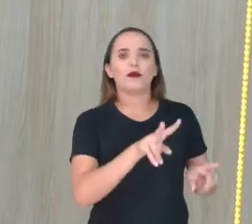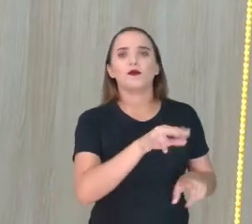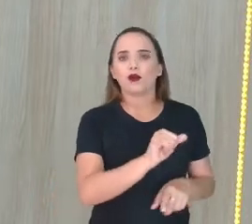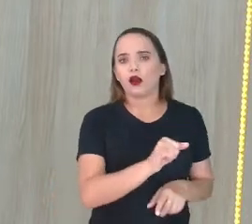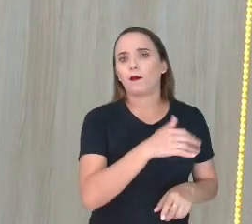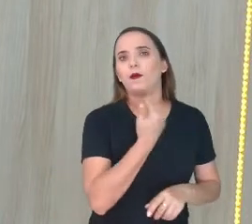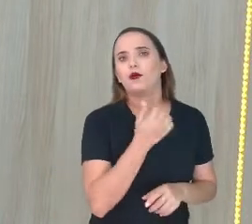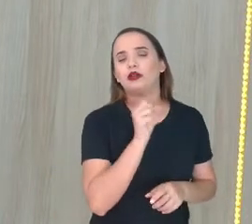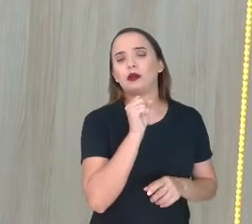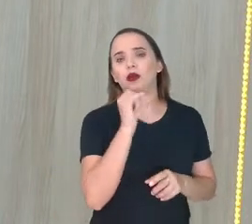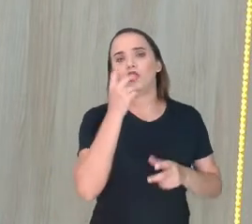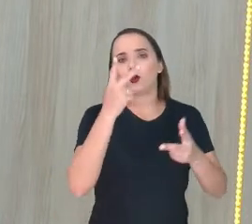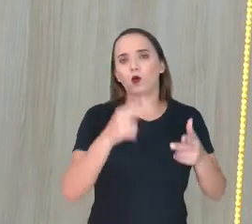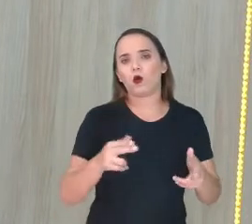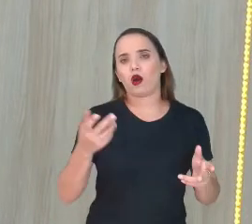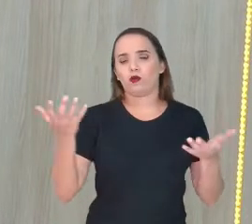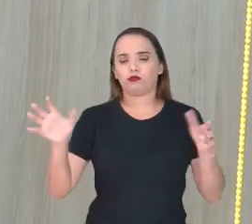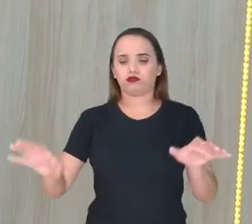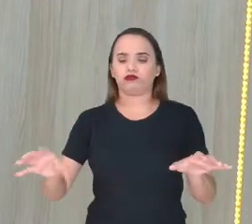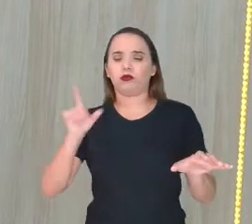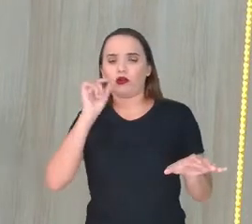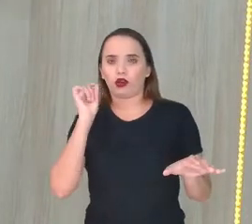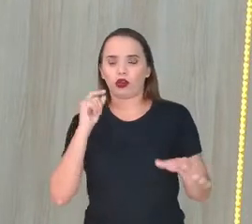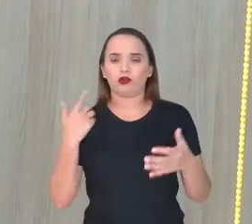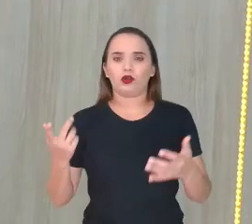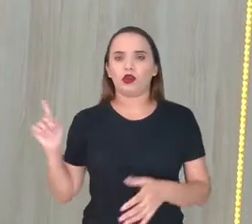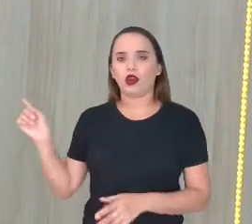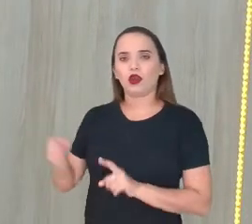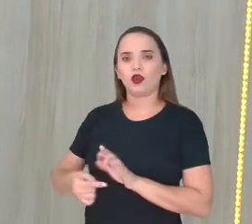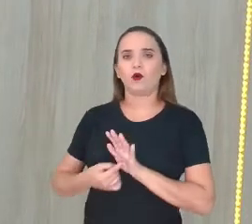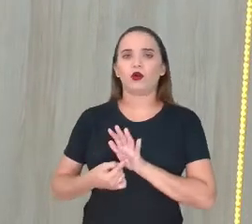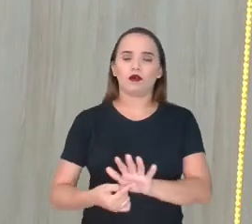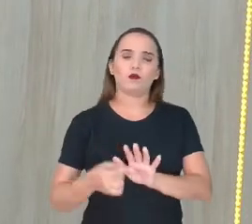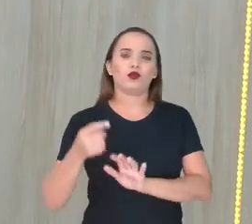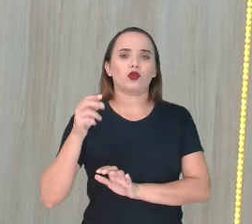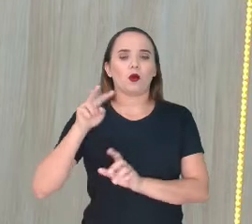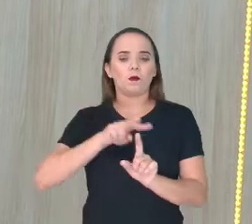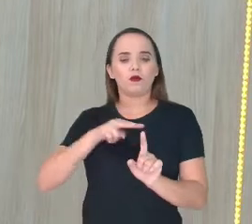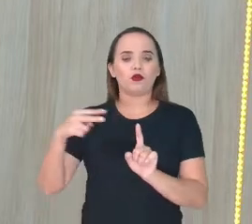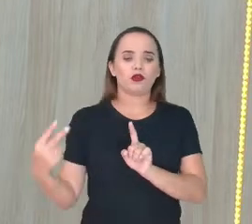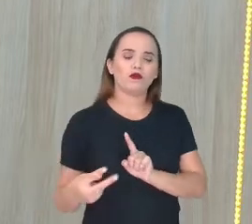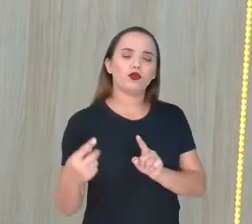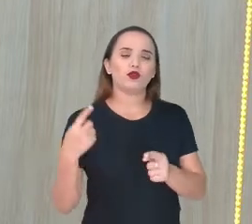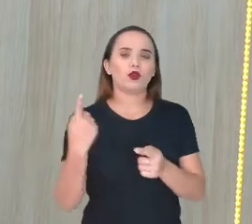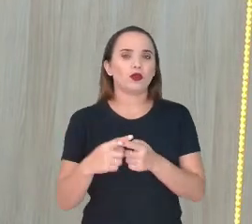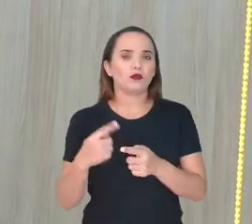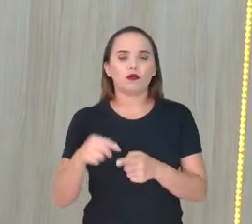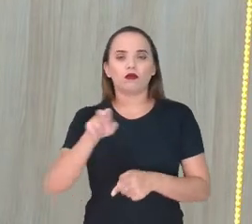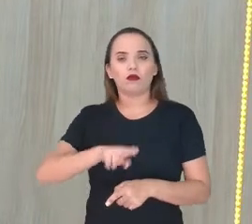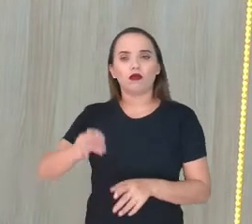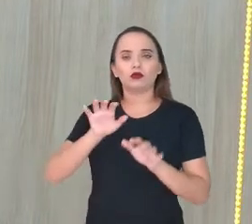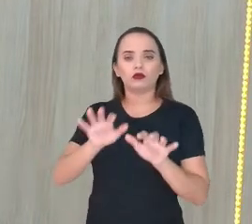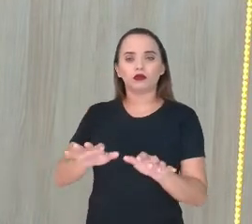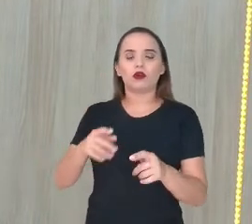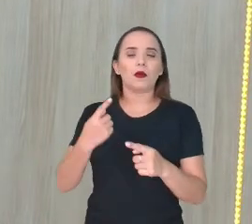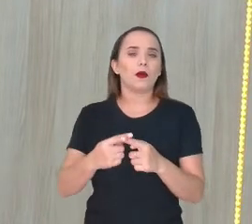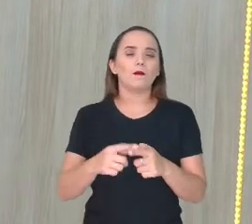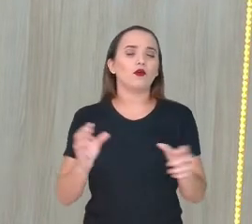de vista, eu vou te mostrar porque eu tenho esse ponto de vista e eu vou te mostrar porque eu posso concluir que o meu ponto de vista está